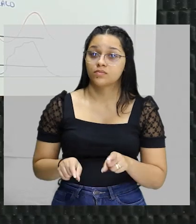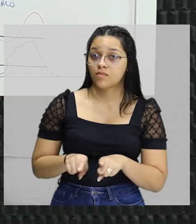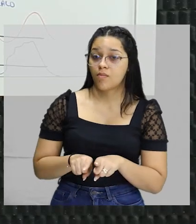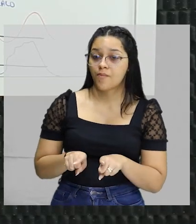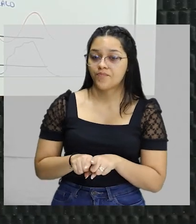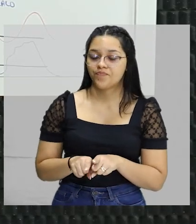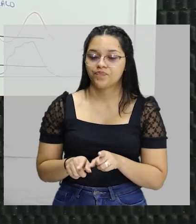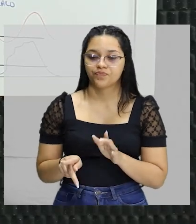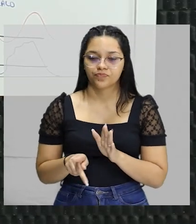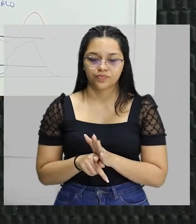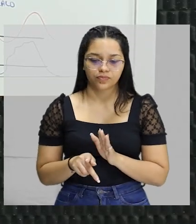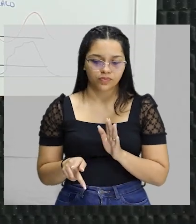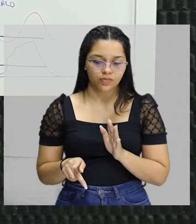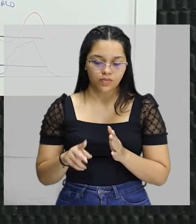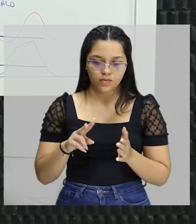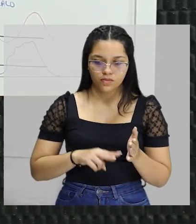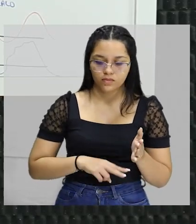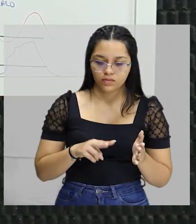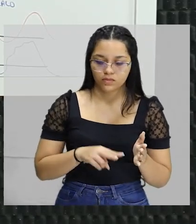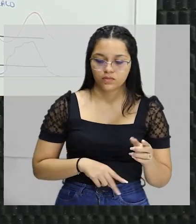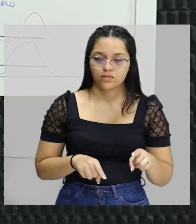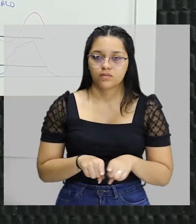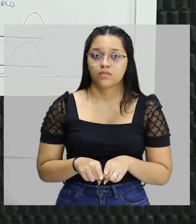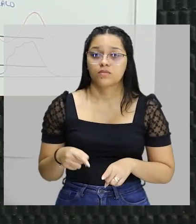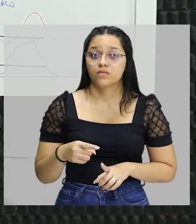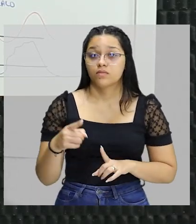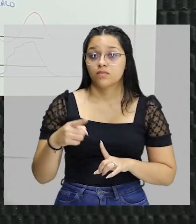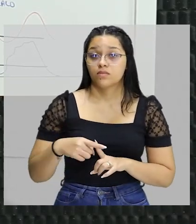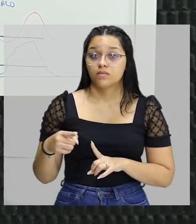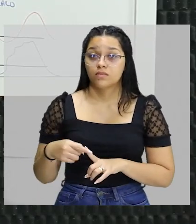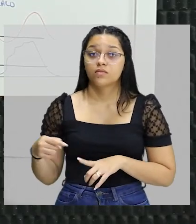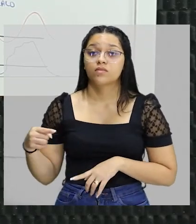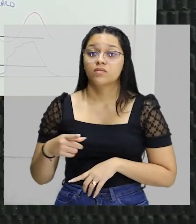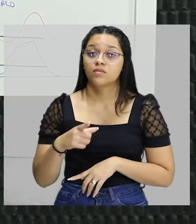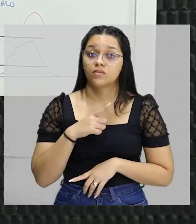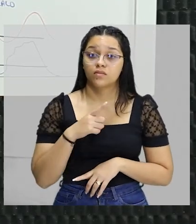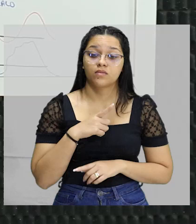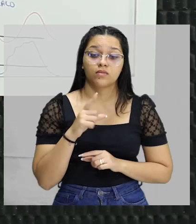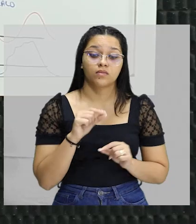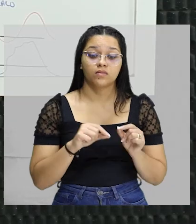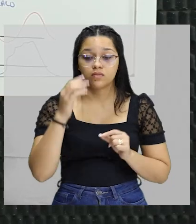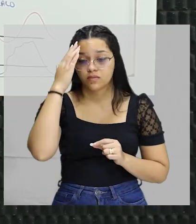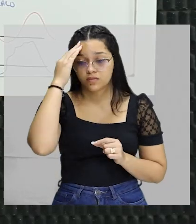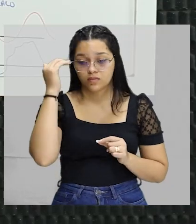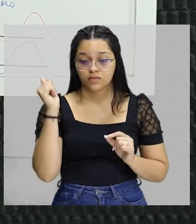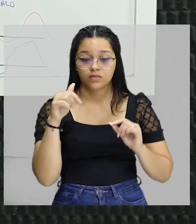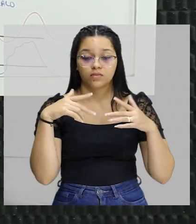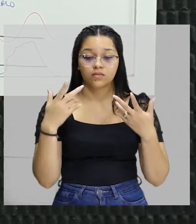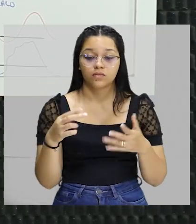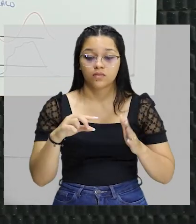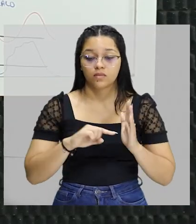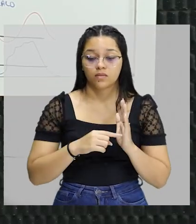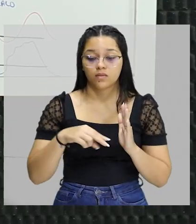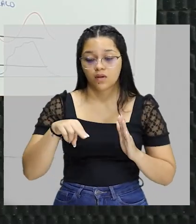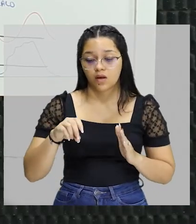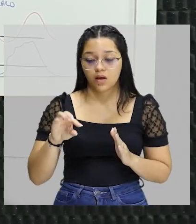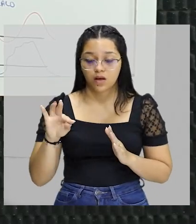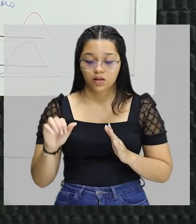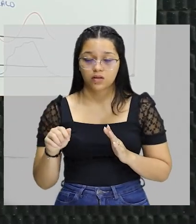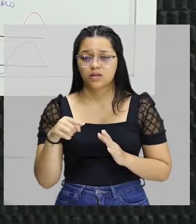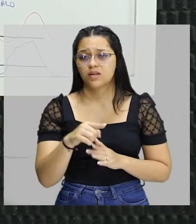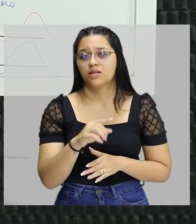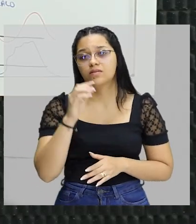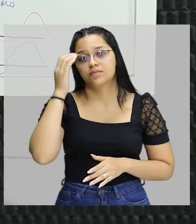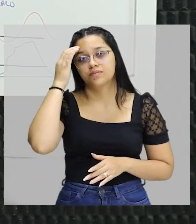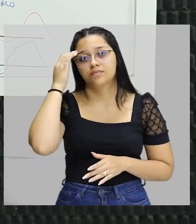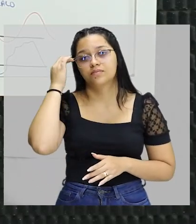eles fazem a leitura daquele tipo de frequência que está sendo emitida para saber qual é a nota musical que está sendo